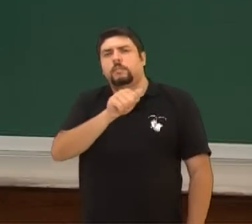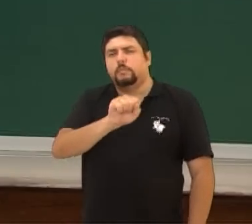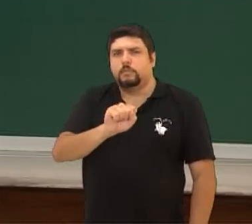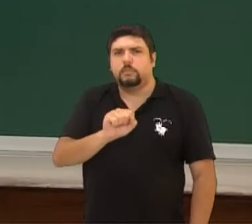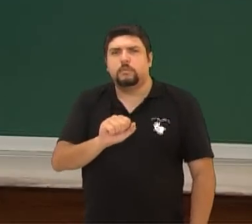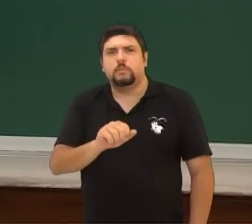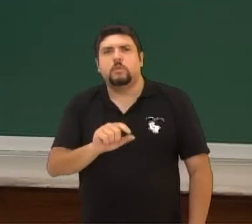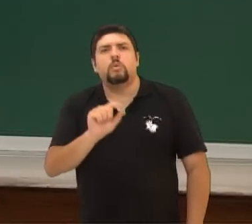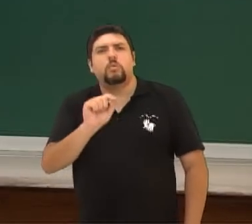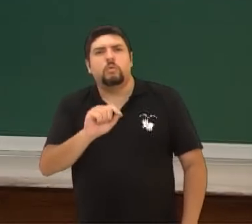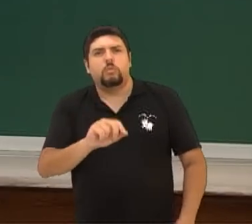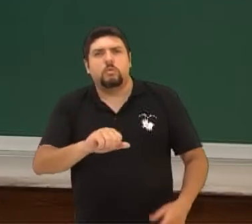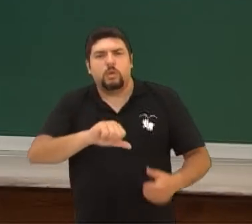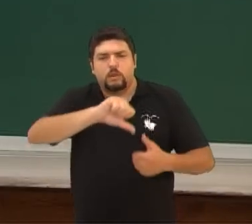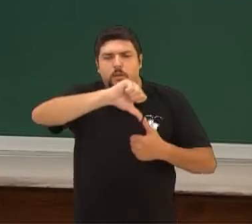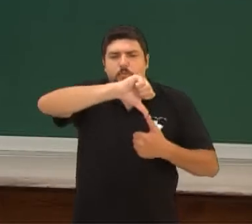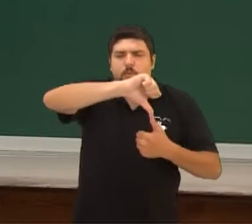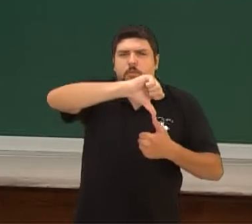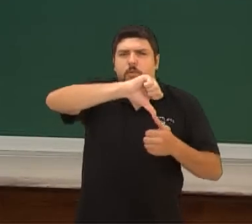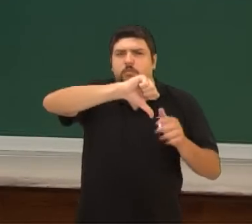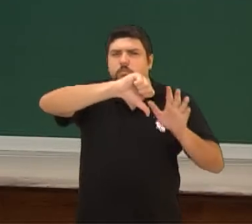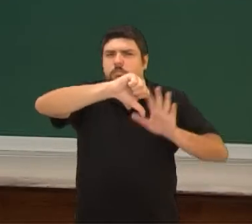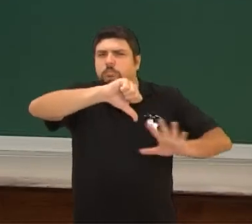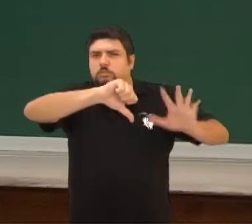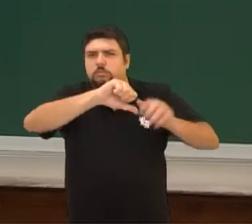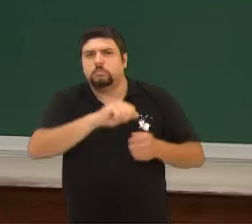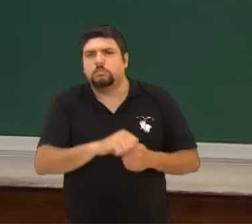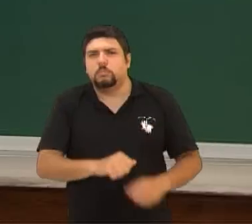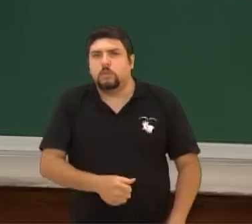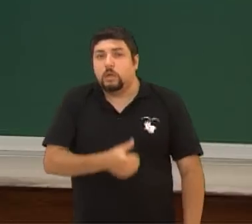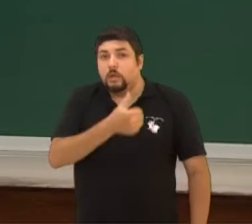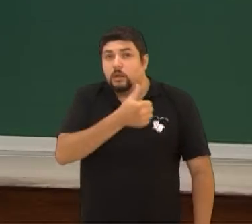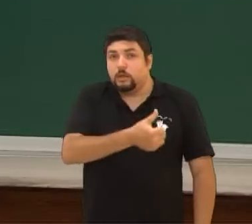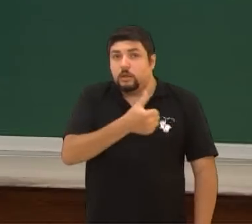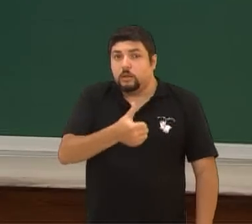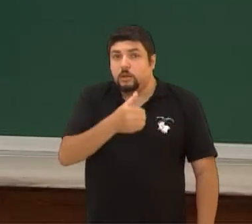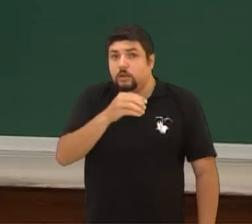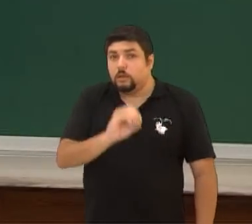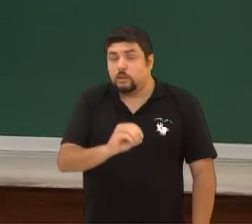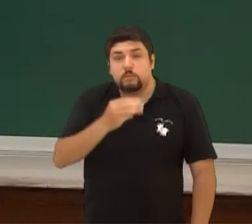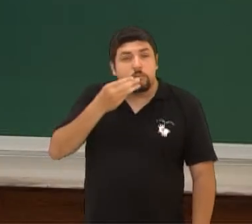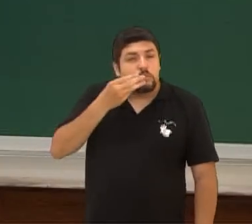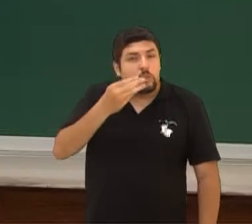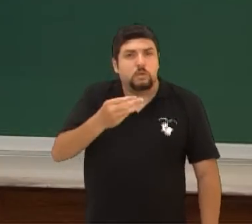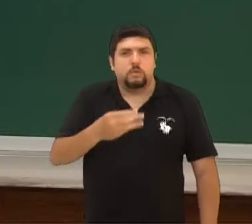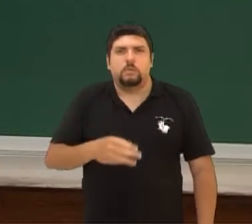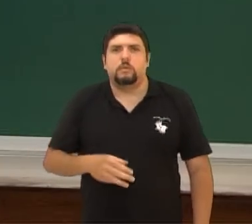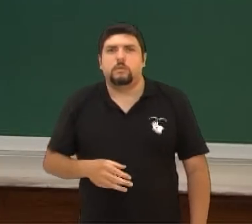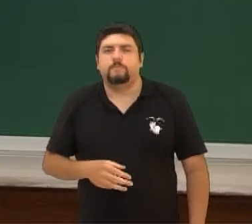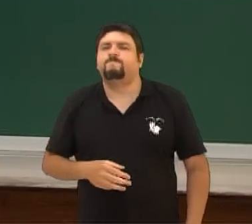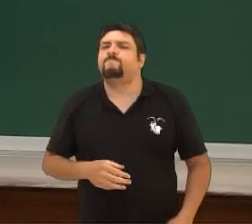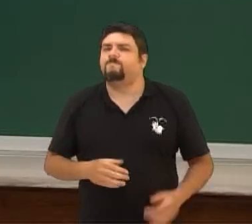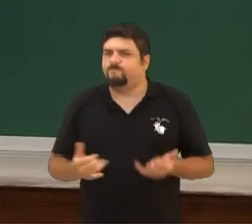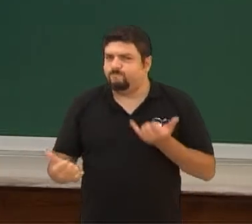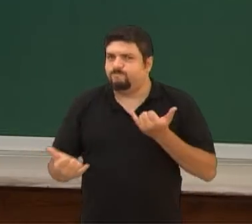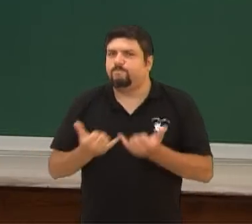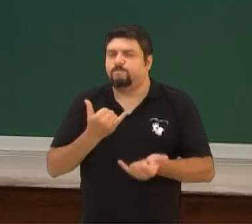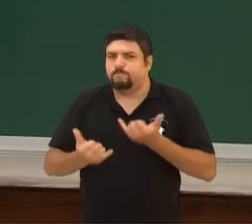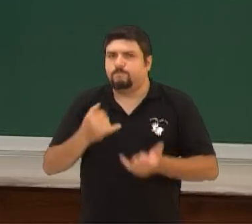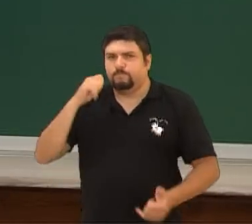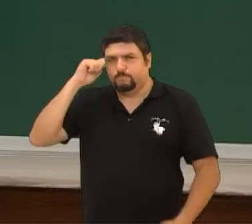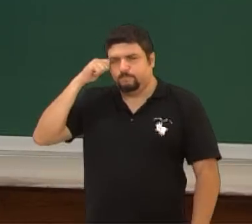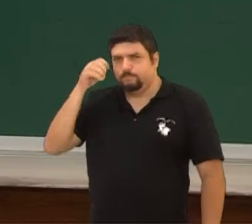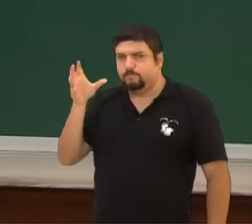da América Central, são 110 milhões de pessoas. Não está muito longe da realidade dos povos africanos,